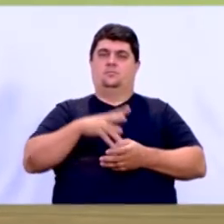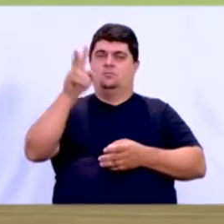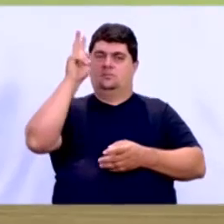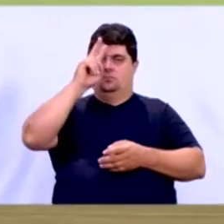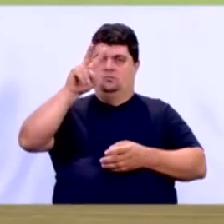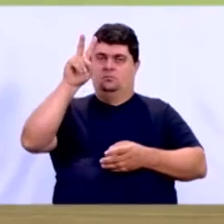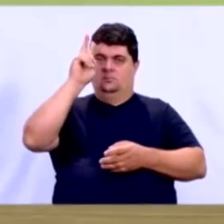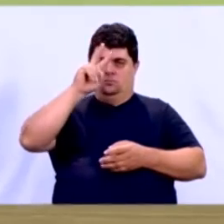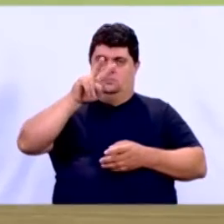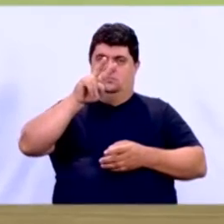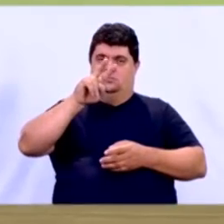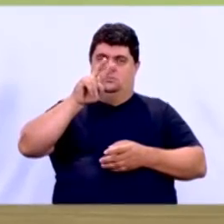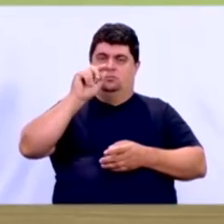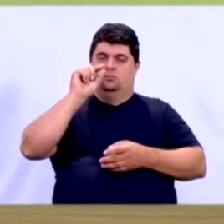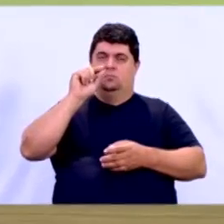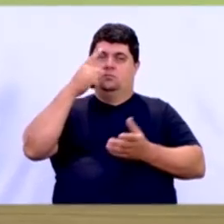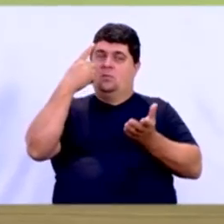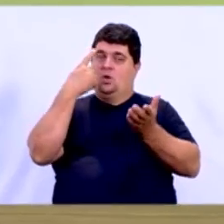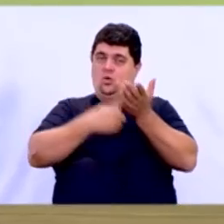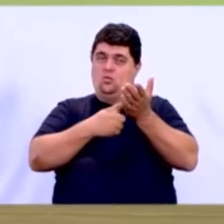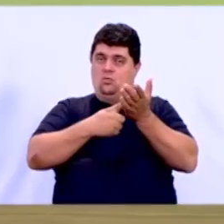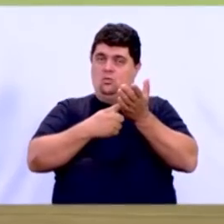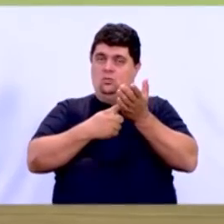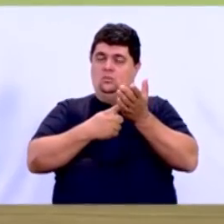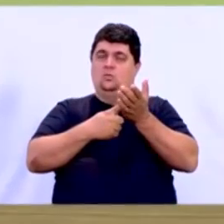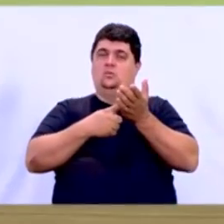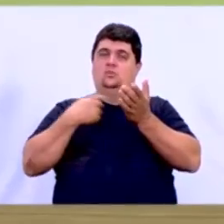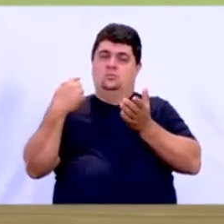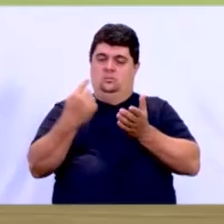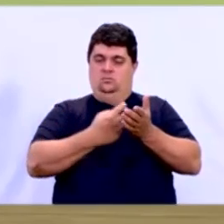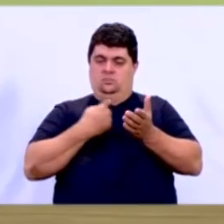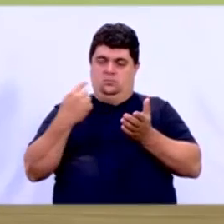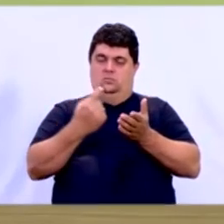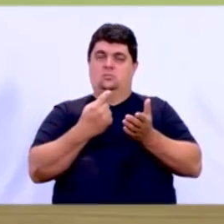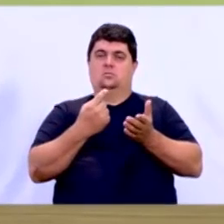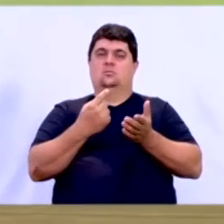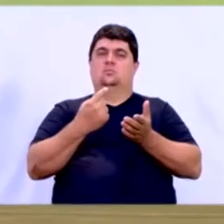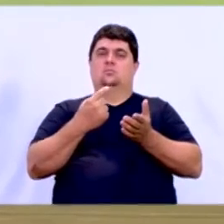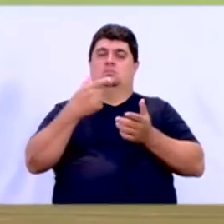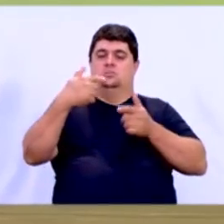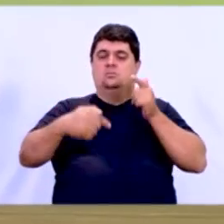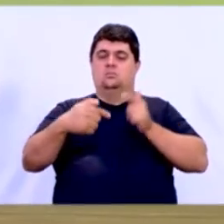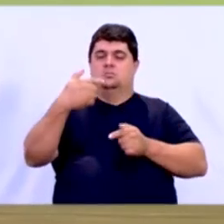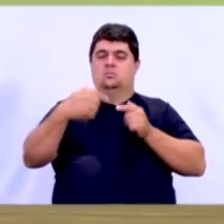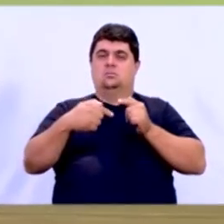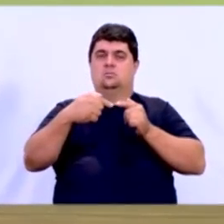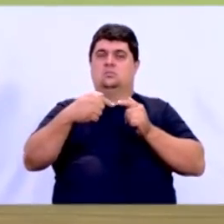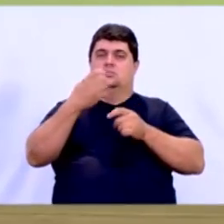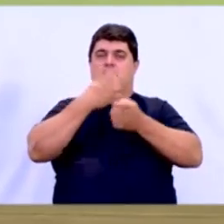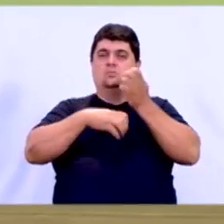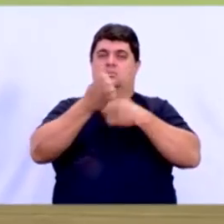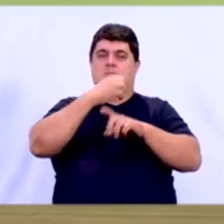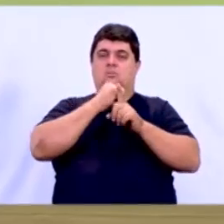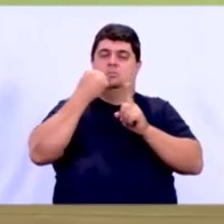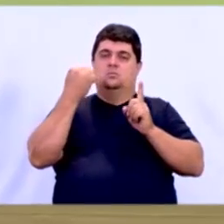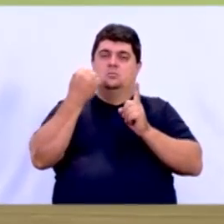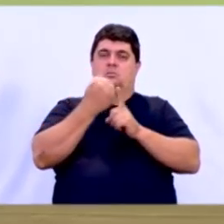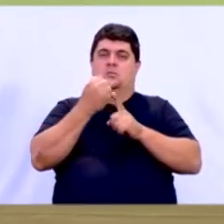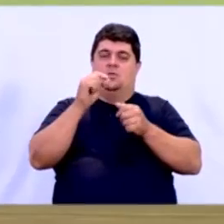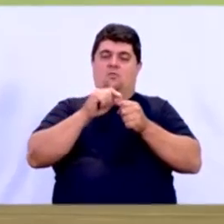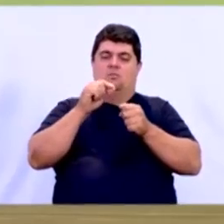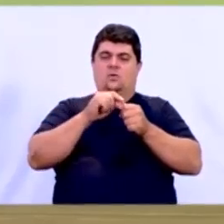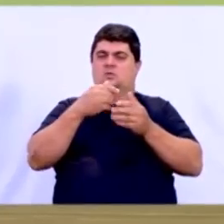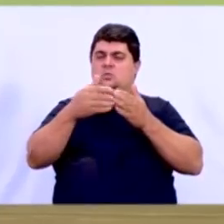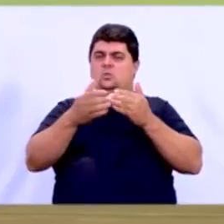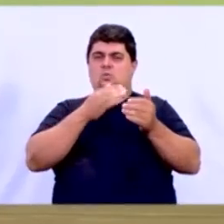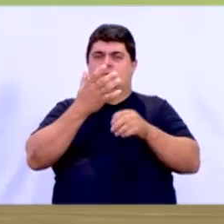relembrar, né, é um compromisso que vocês têm para conosco, um desafio do empreendedor social, e buscar realmente fazer uma atividade